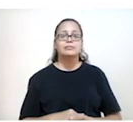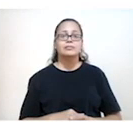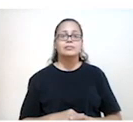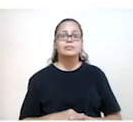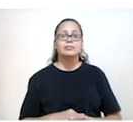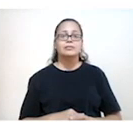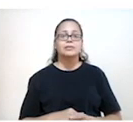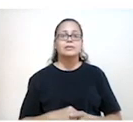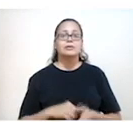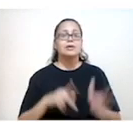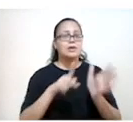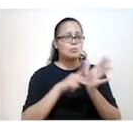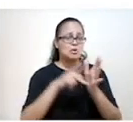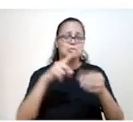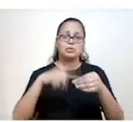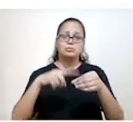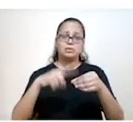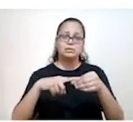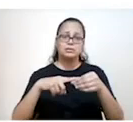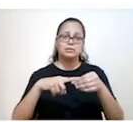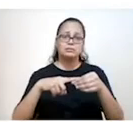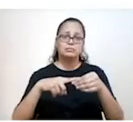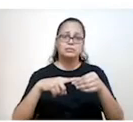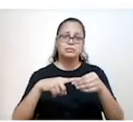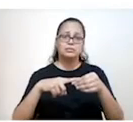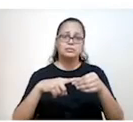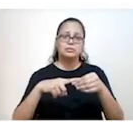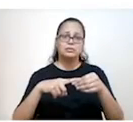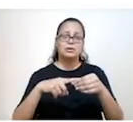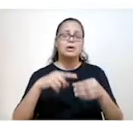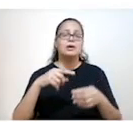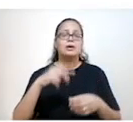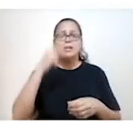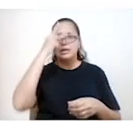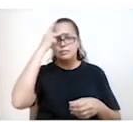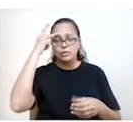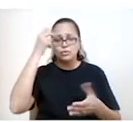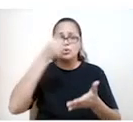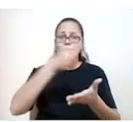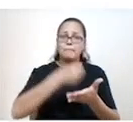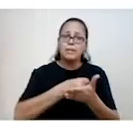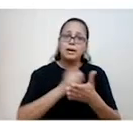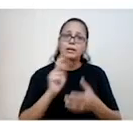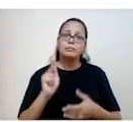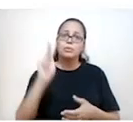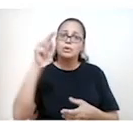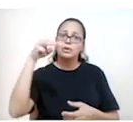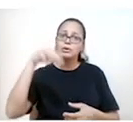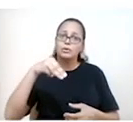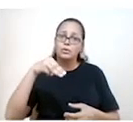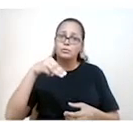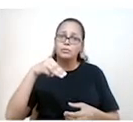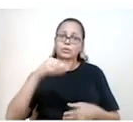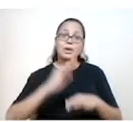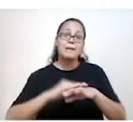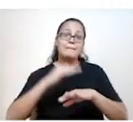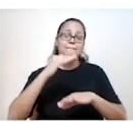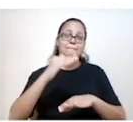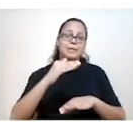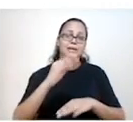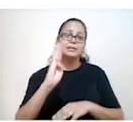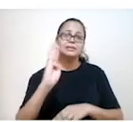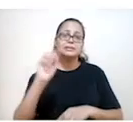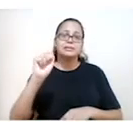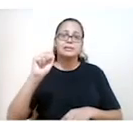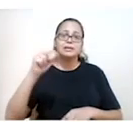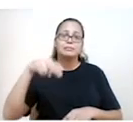município. O usuário de um táxi paga certo valor por quilômetro rodado, mais a bandeirada. Sabe que a